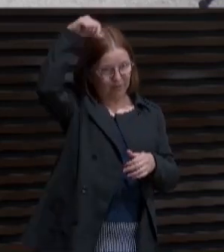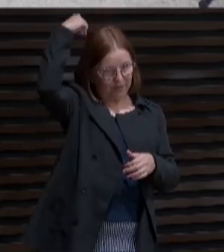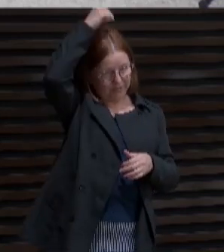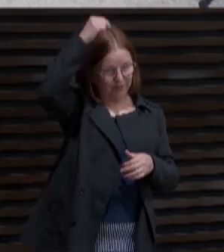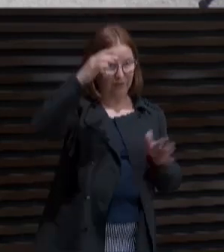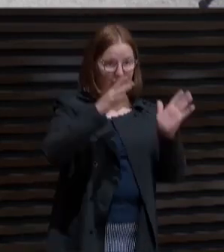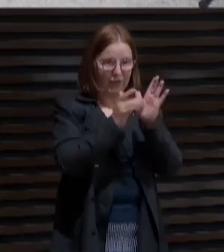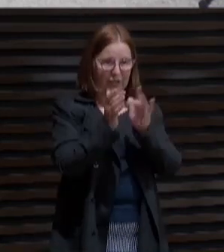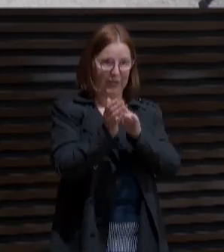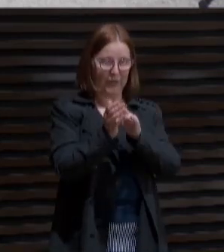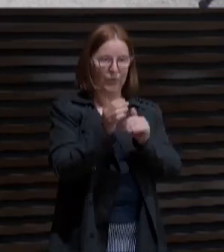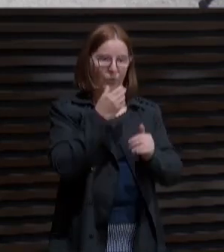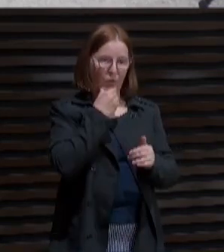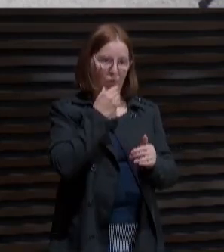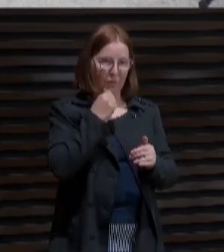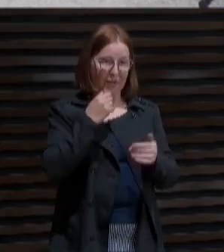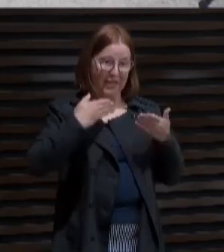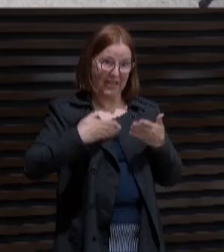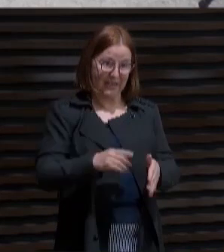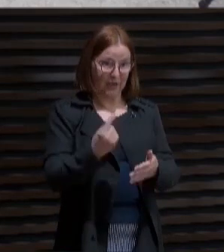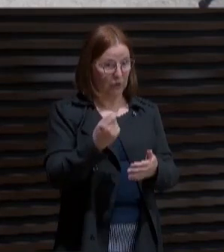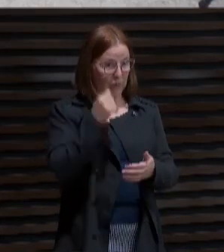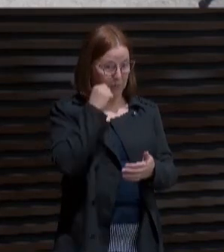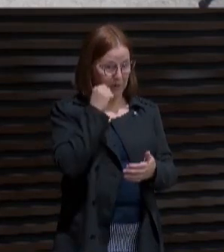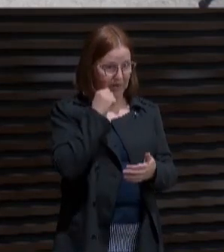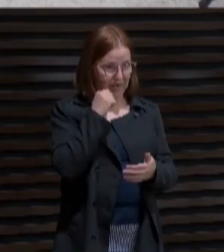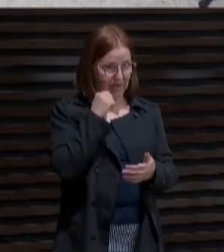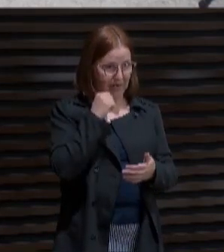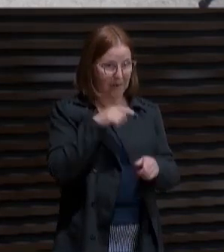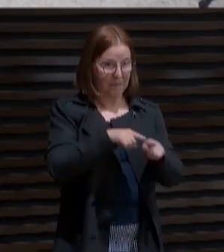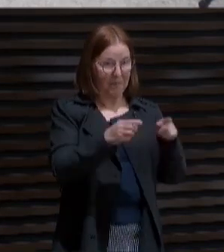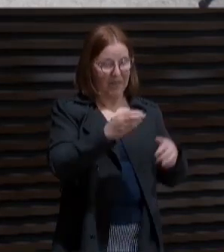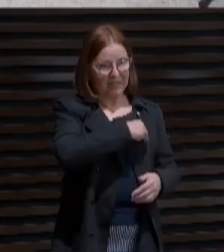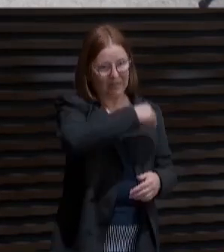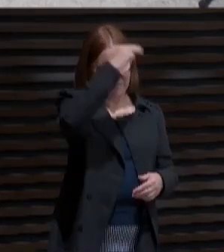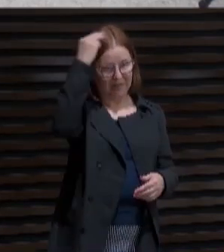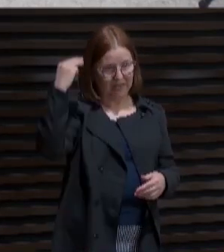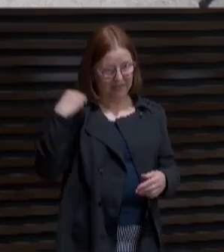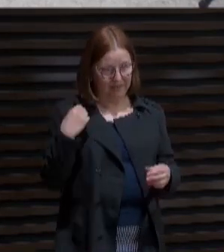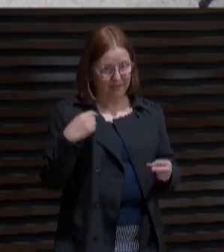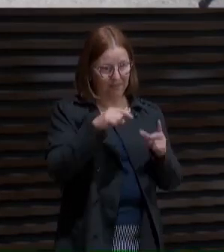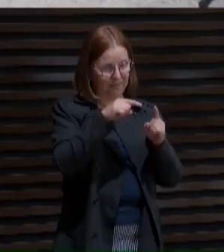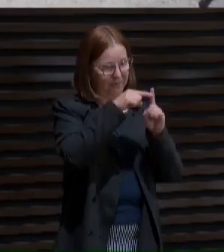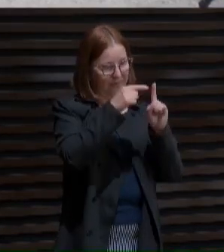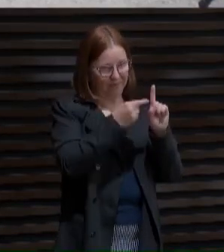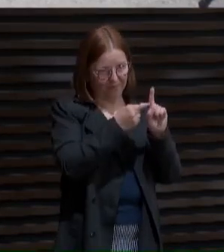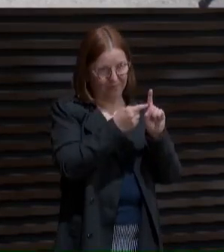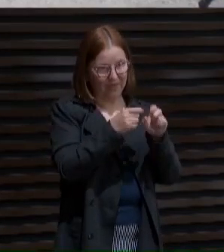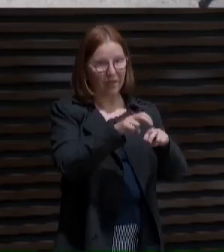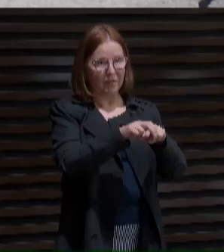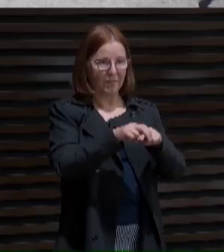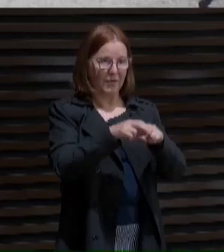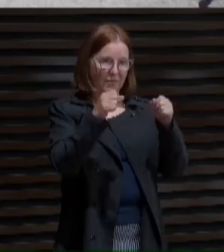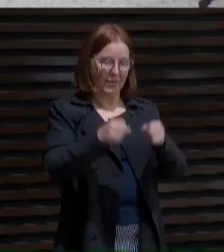uma mulher, mas Maria engravidou pelo poder do Espírito. Então Jesus